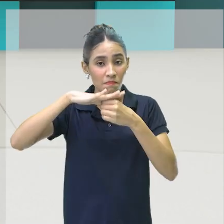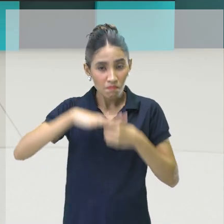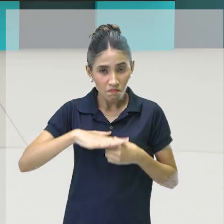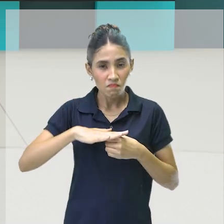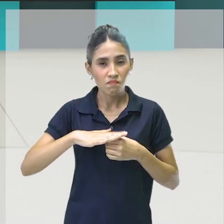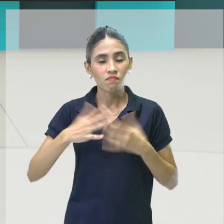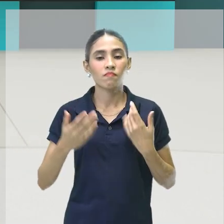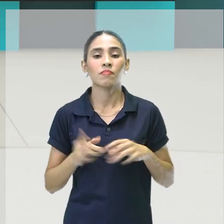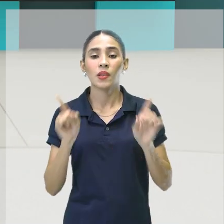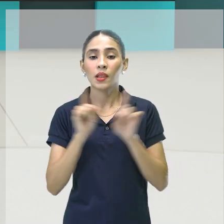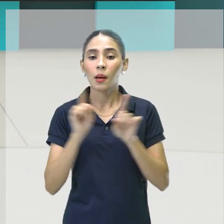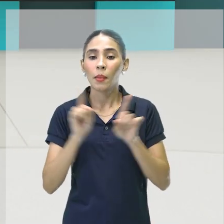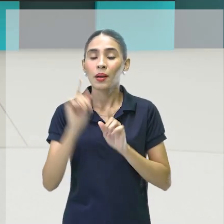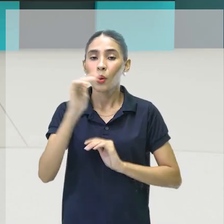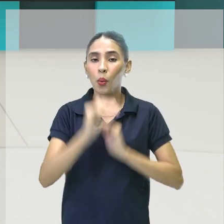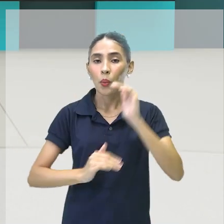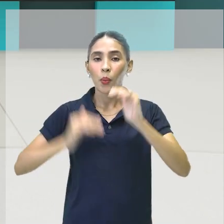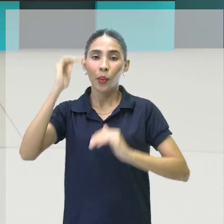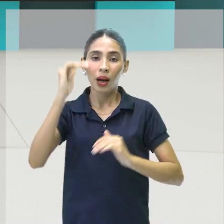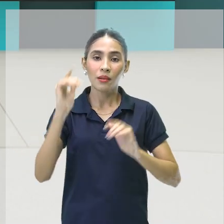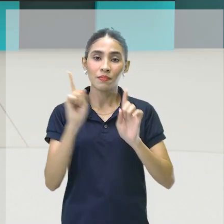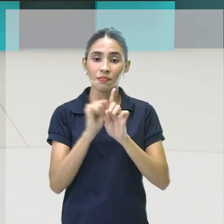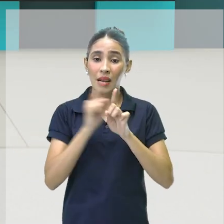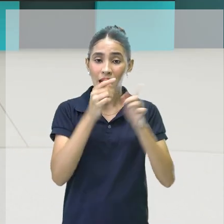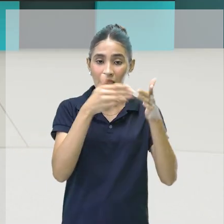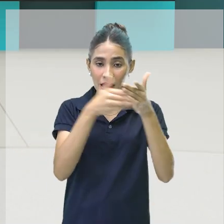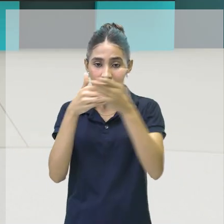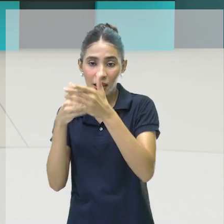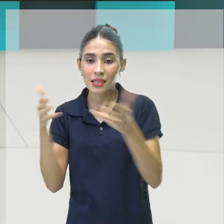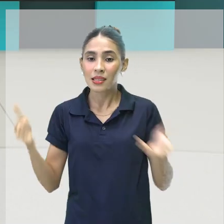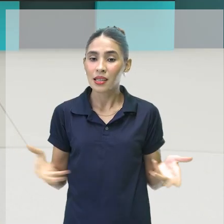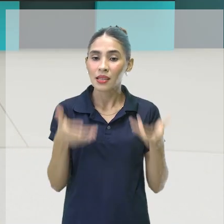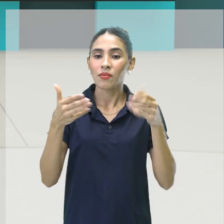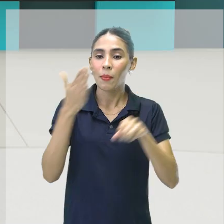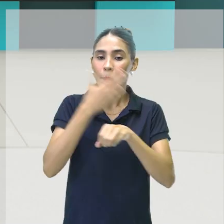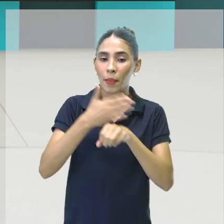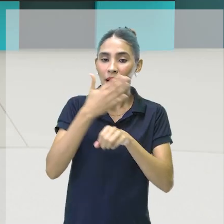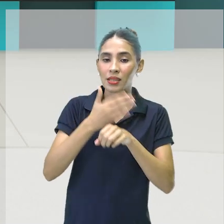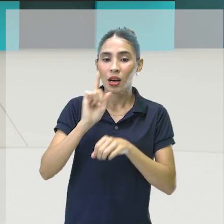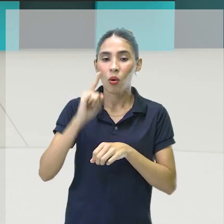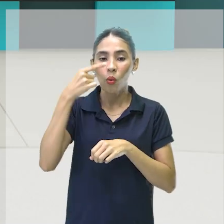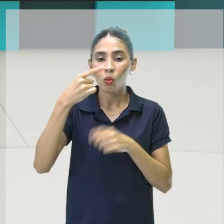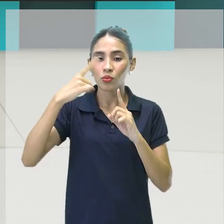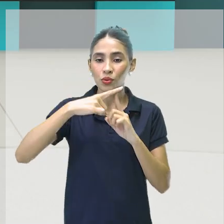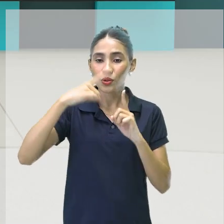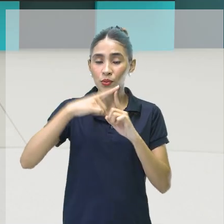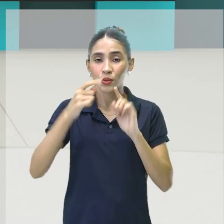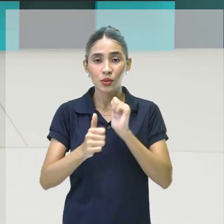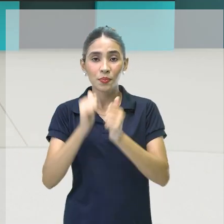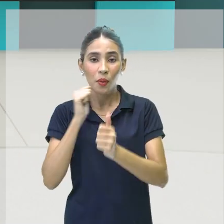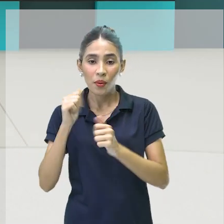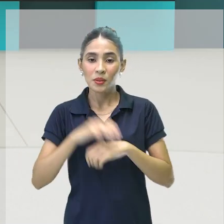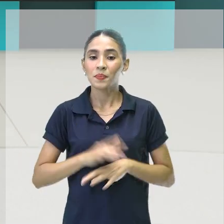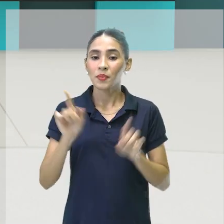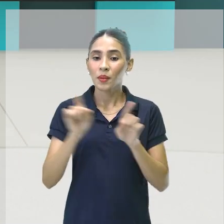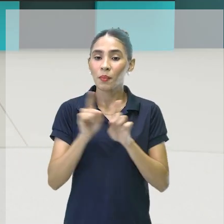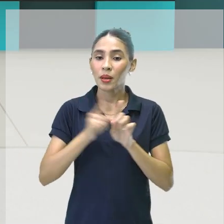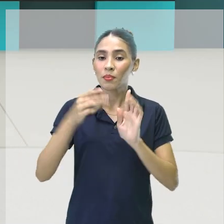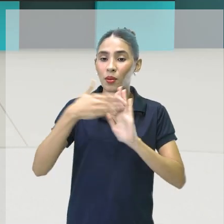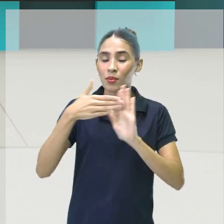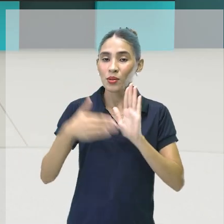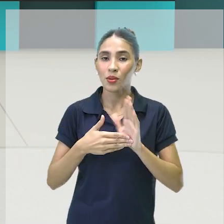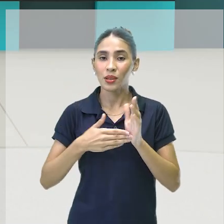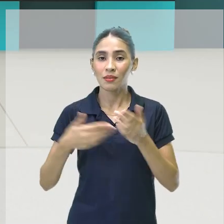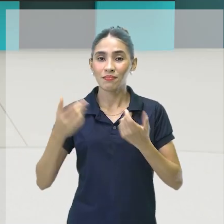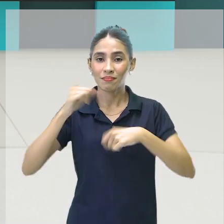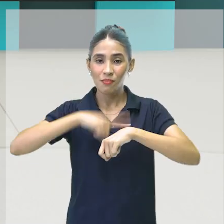pressão, superação de limites, incentiva a prática de outras modalidades esportivas e proporciona momentos